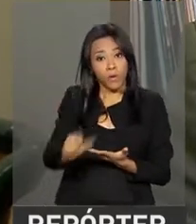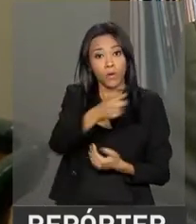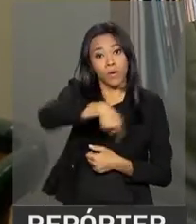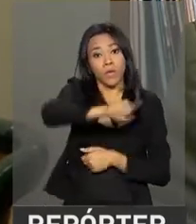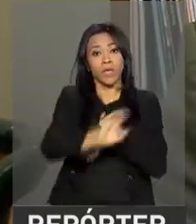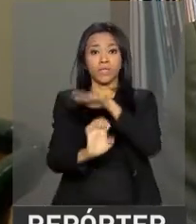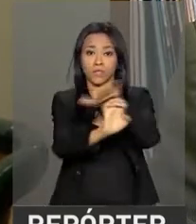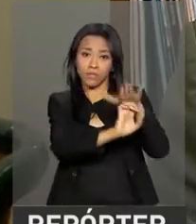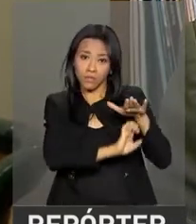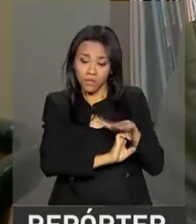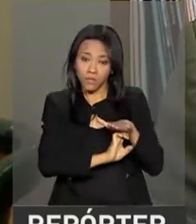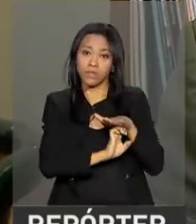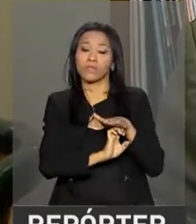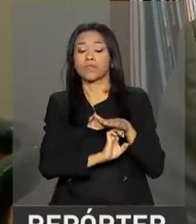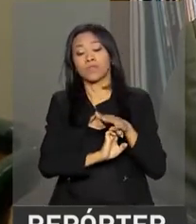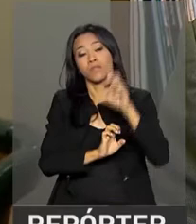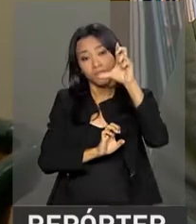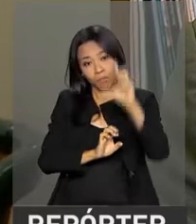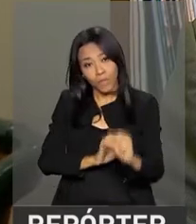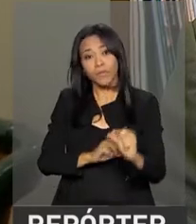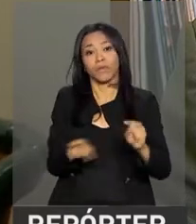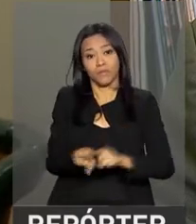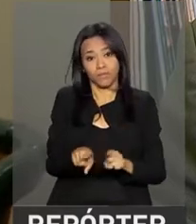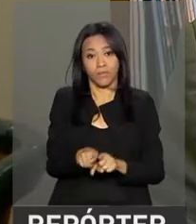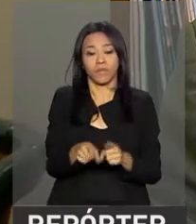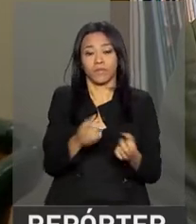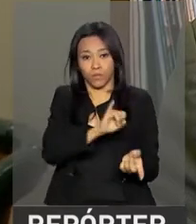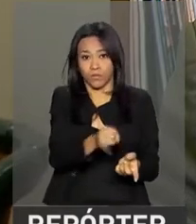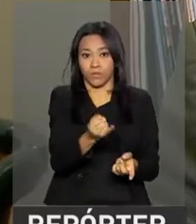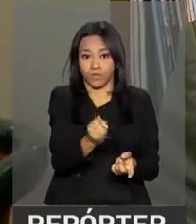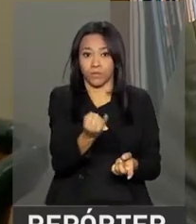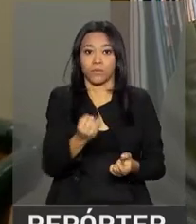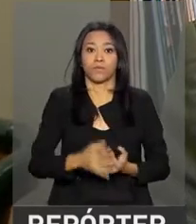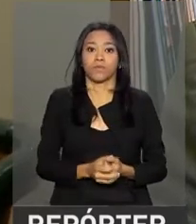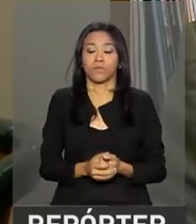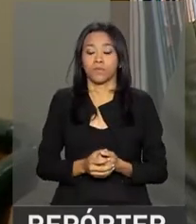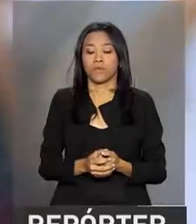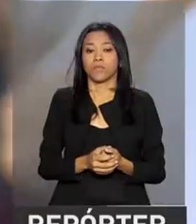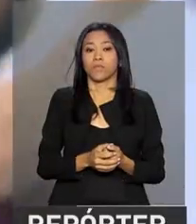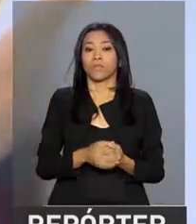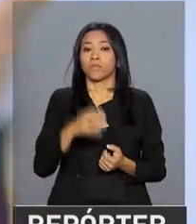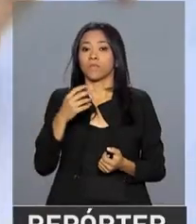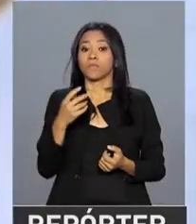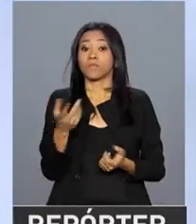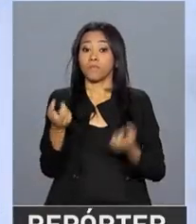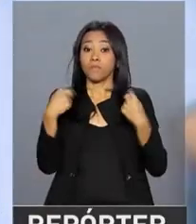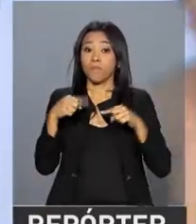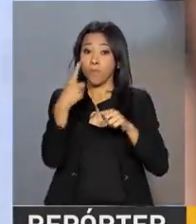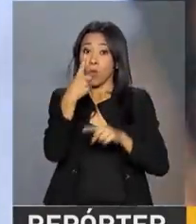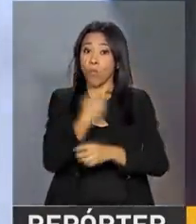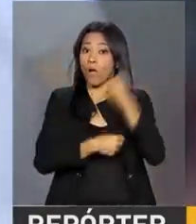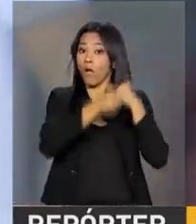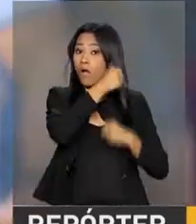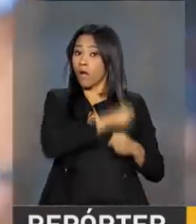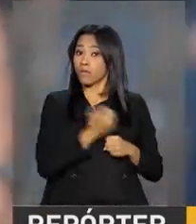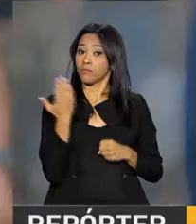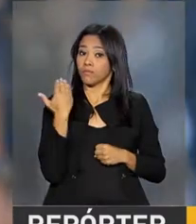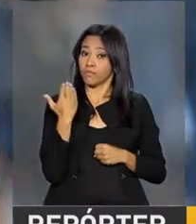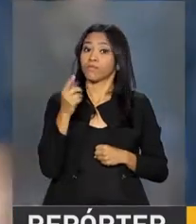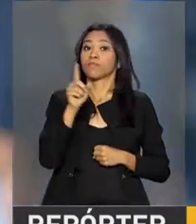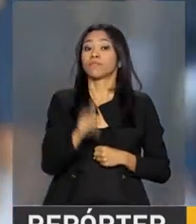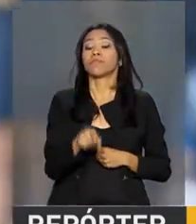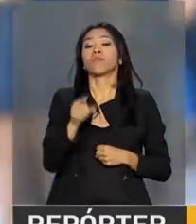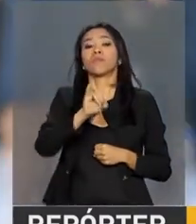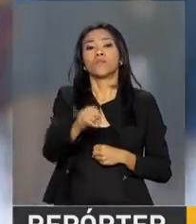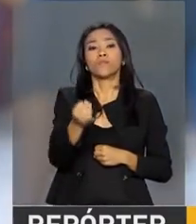de produzir com conjuntos na qualcomm a redução no custo de produção um ano atrás a taxa básica de juros do país